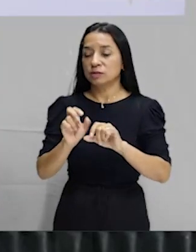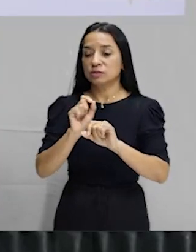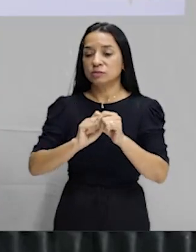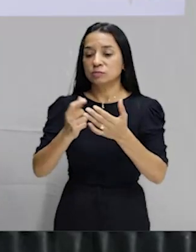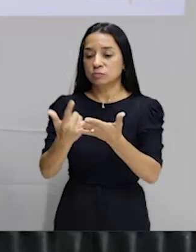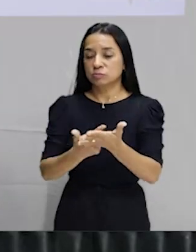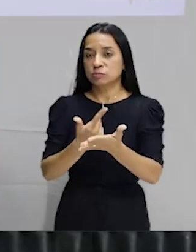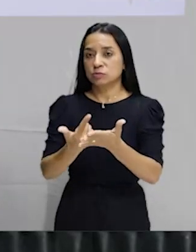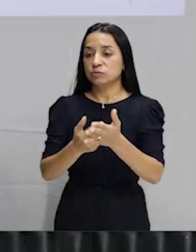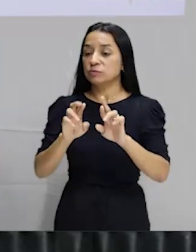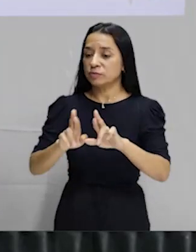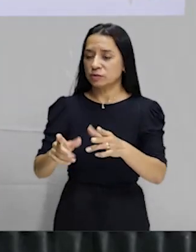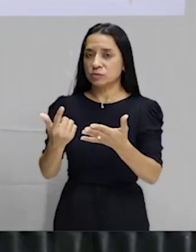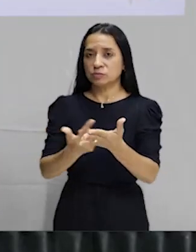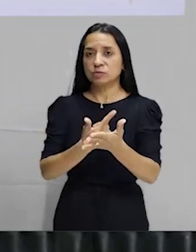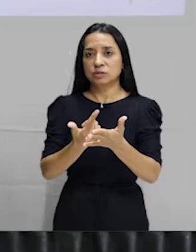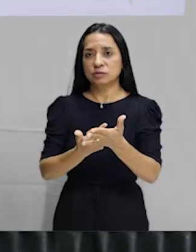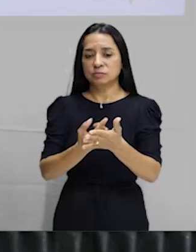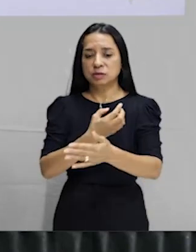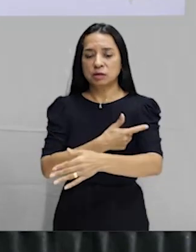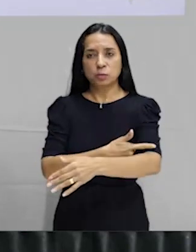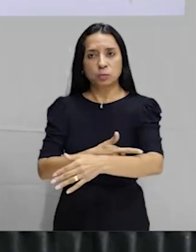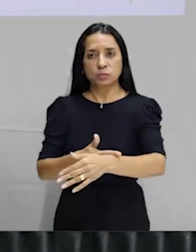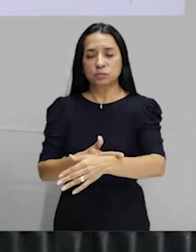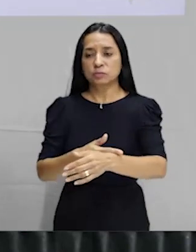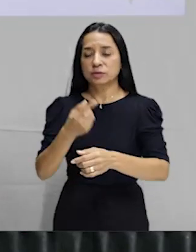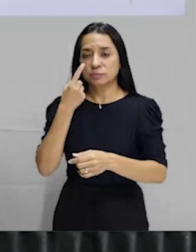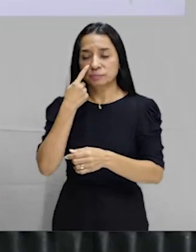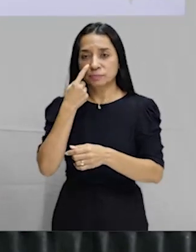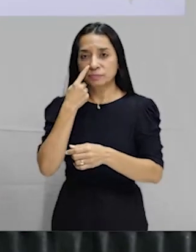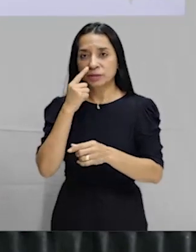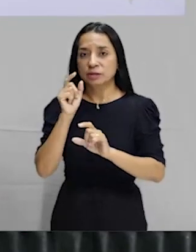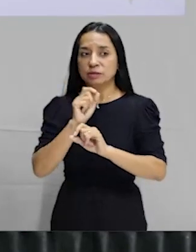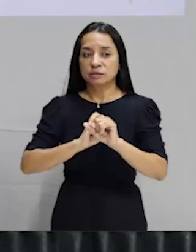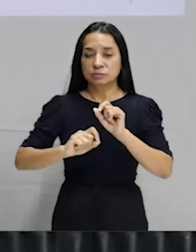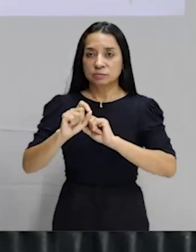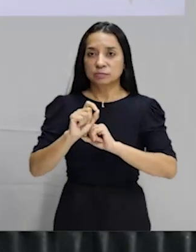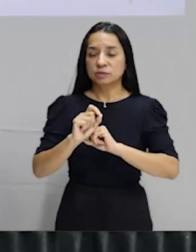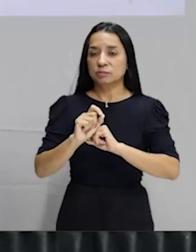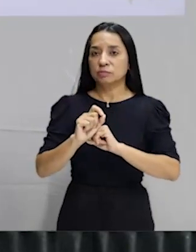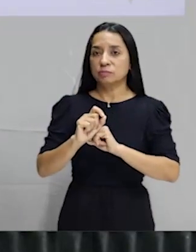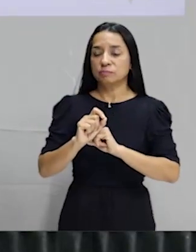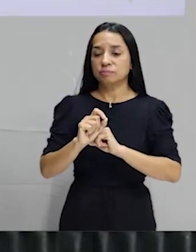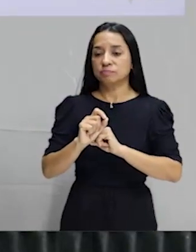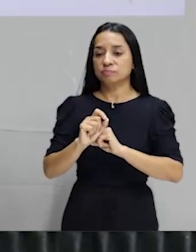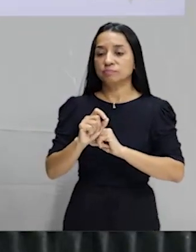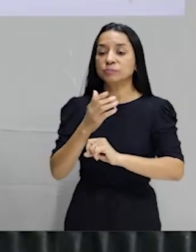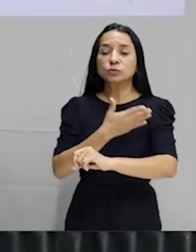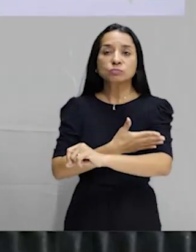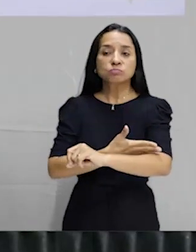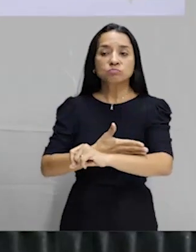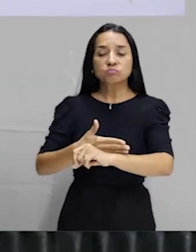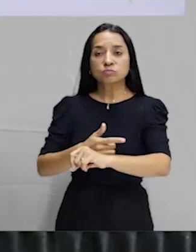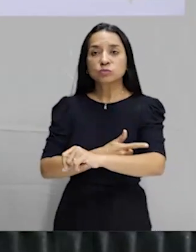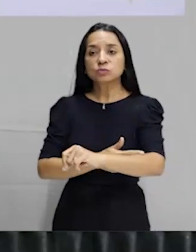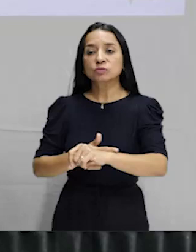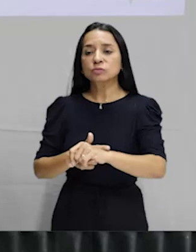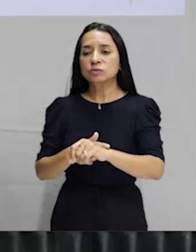livros, né, que você está acostumado aí a ver, e para que você já aí fosse assim, se acostumando,